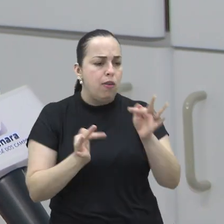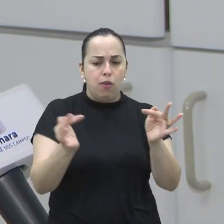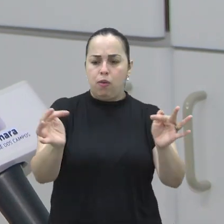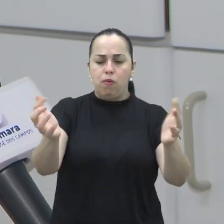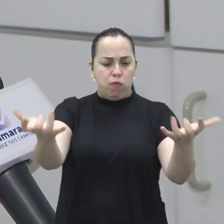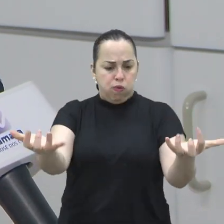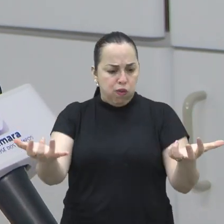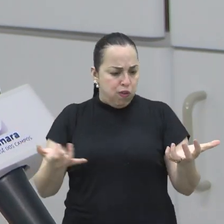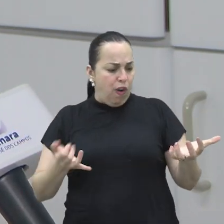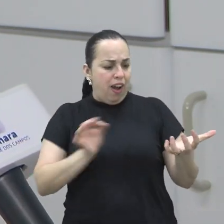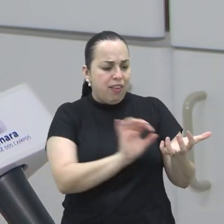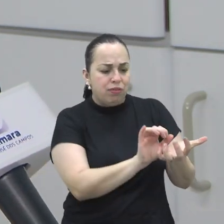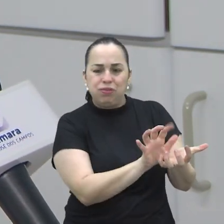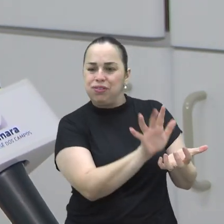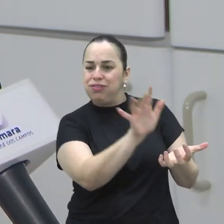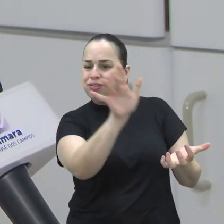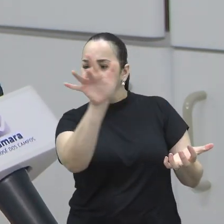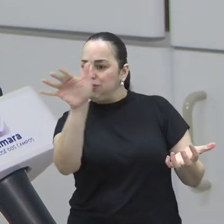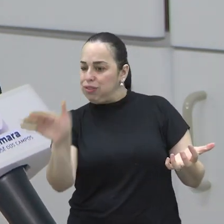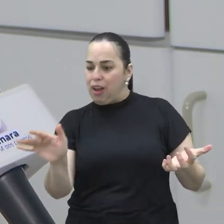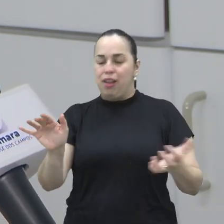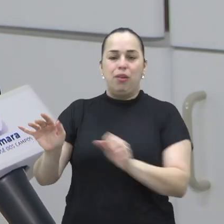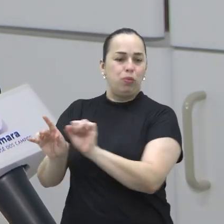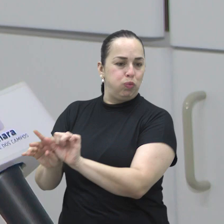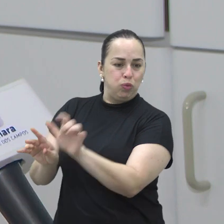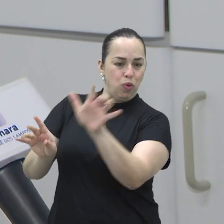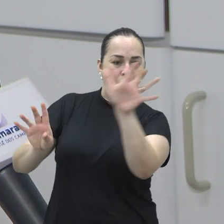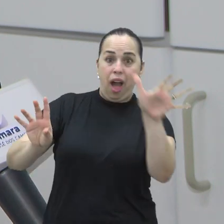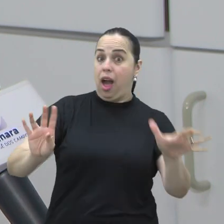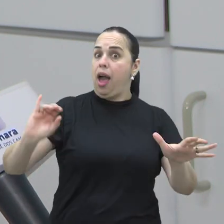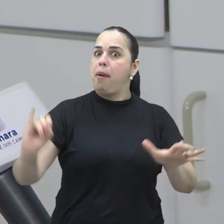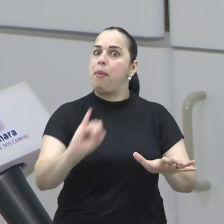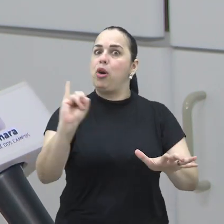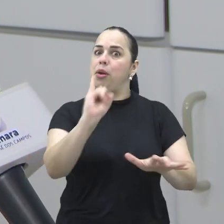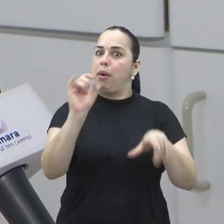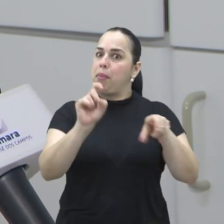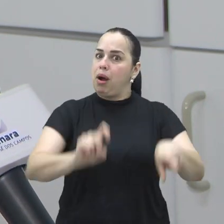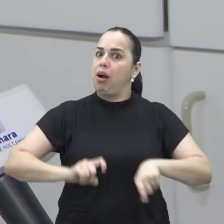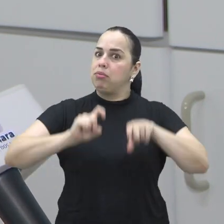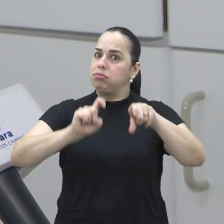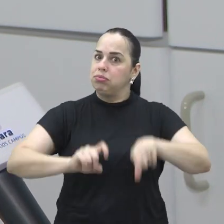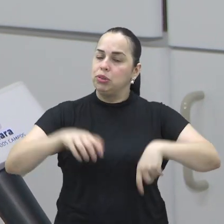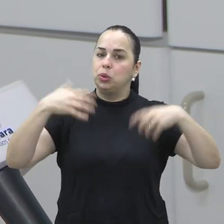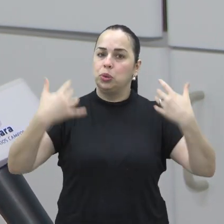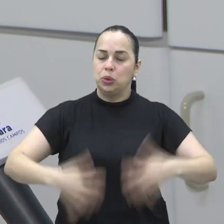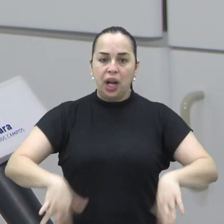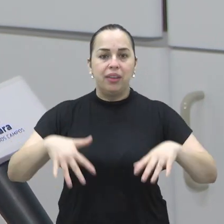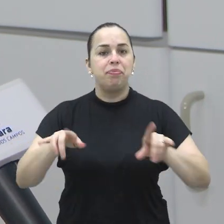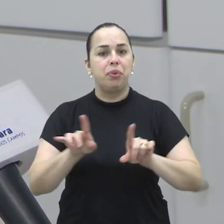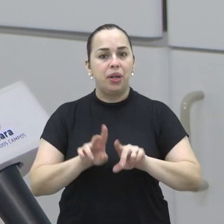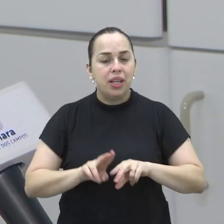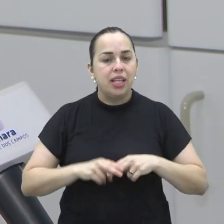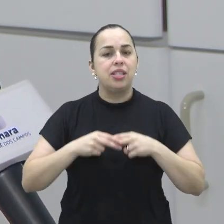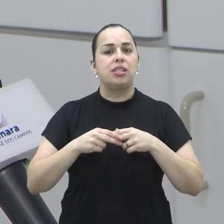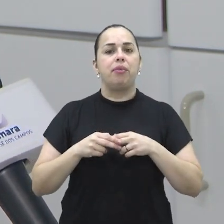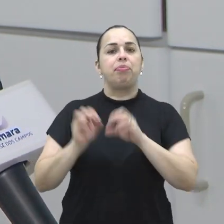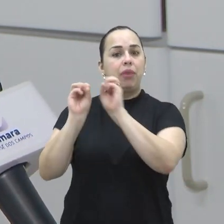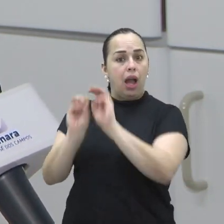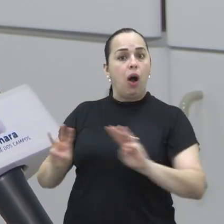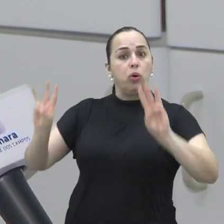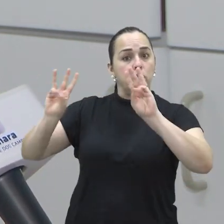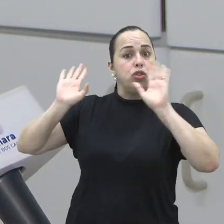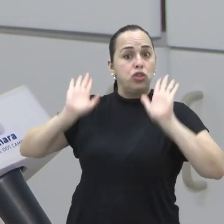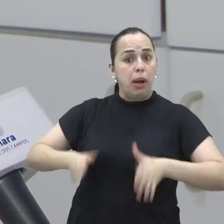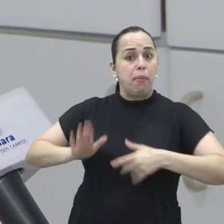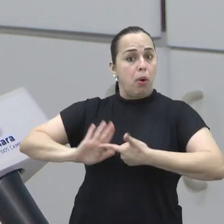abelhas fazem, então é importantíssimo para a agricultura. E é fundamental ter essa preocupação, porque a ONU